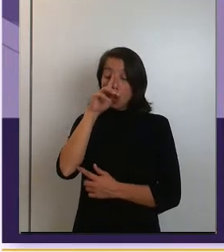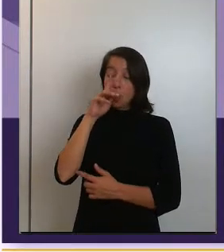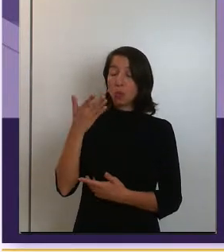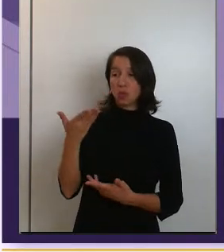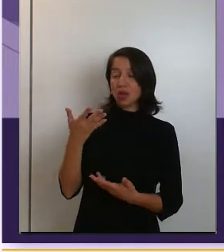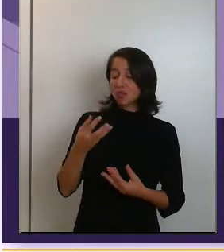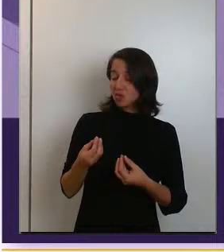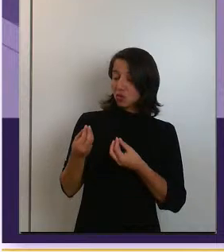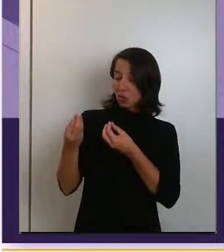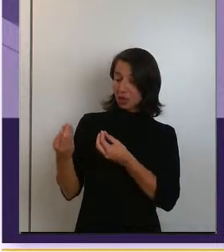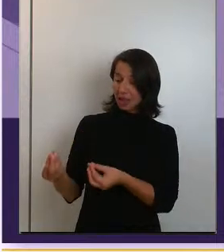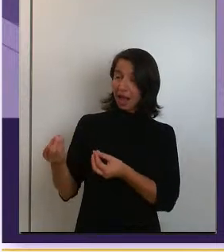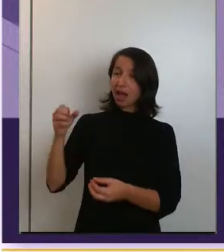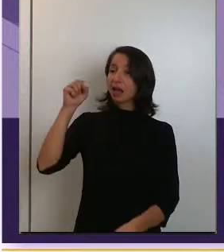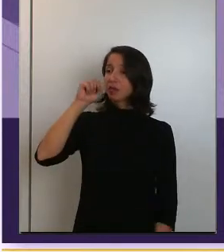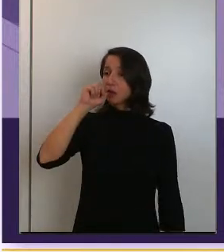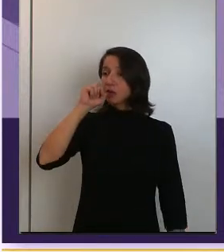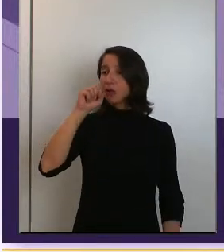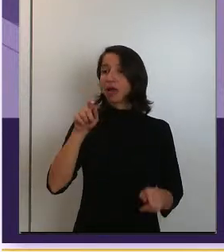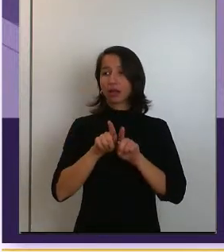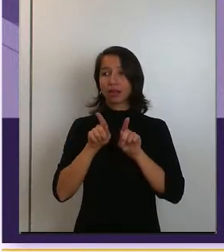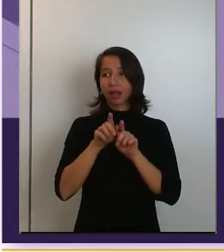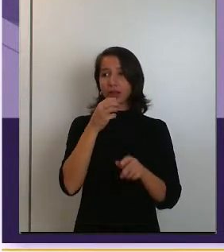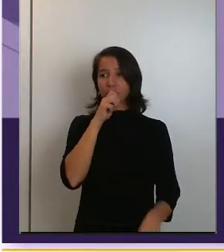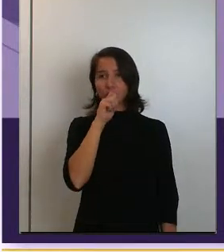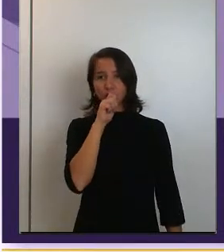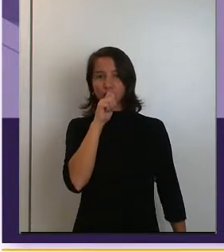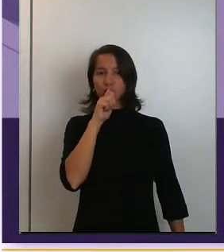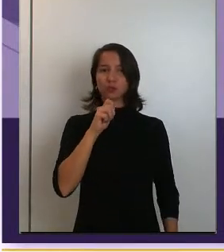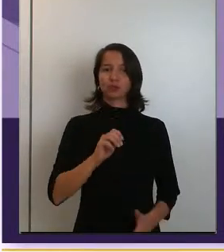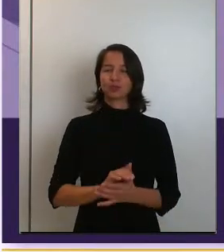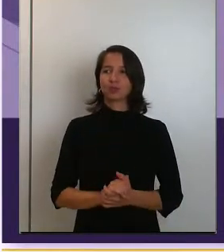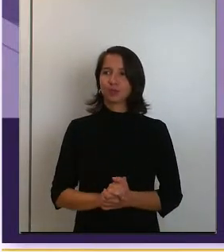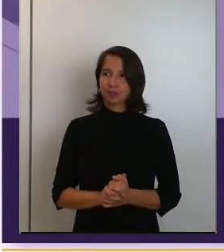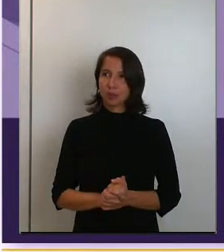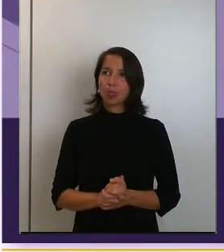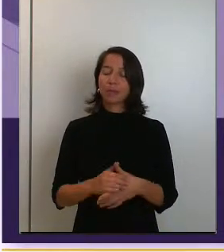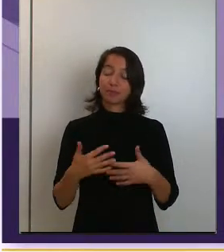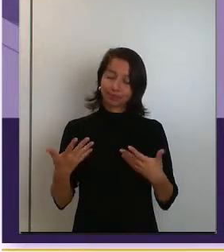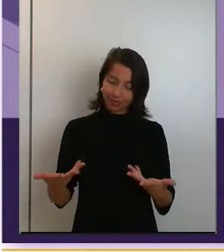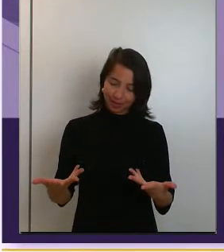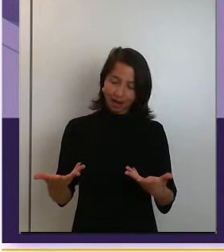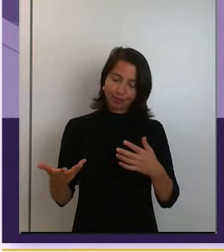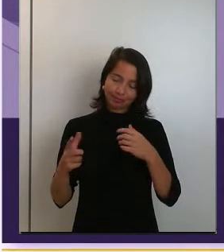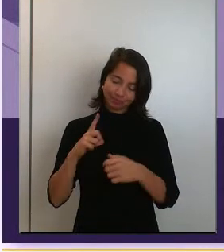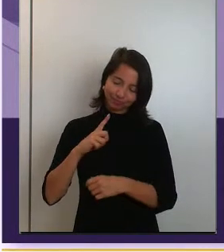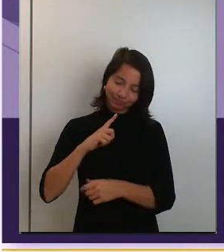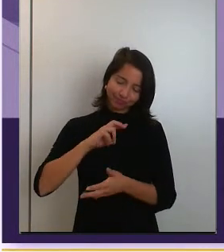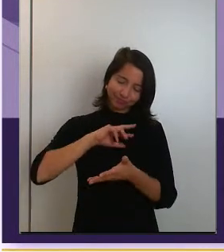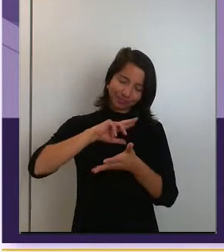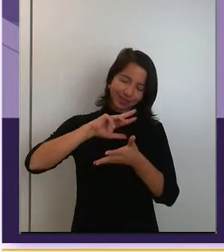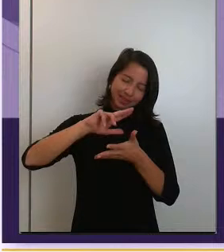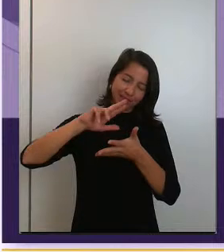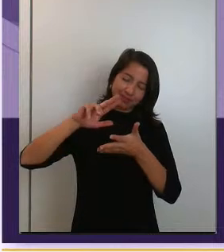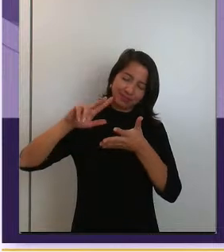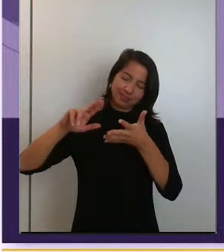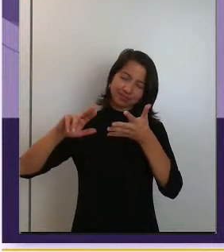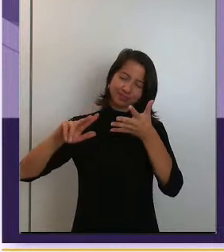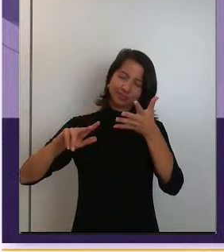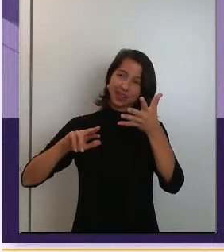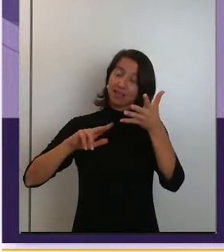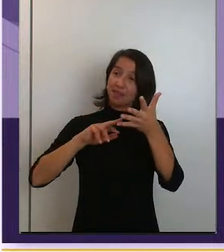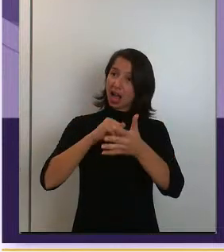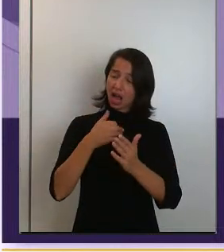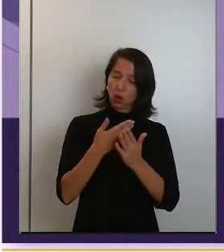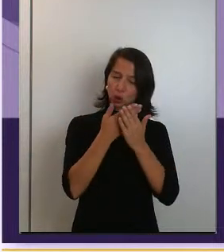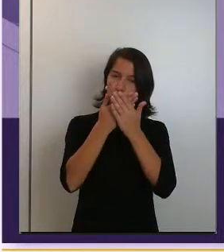a chupetas e mamadeiras, né? Então, a gente tem também um conjunto de estudos que eu não apresentei aqui, mostrando